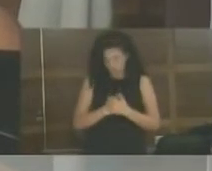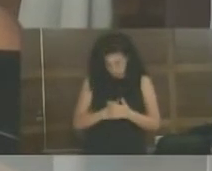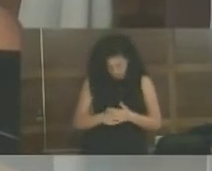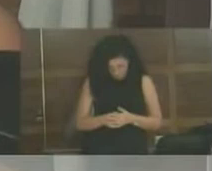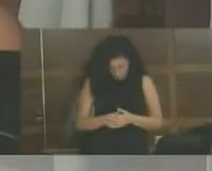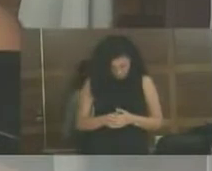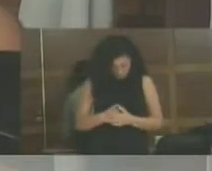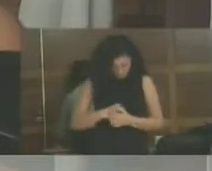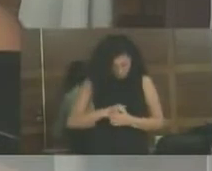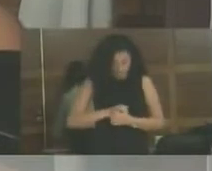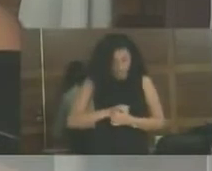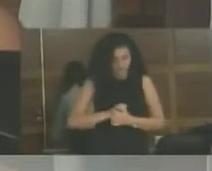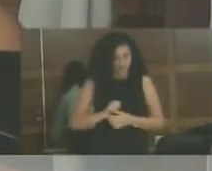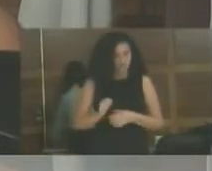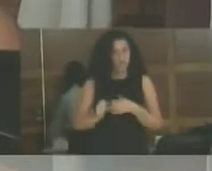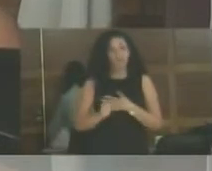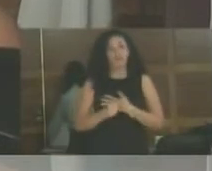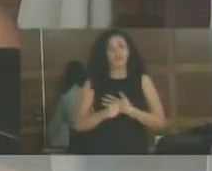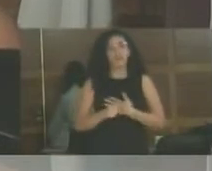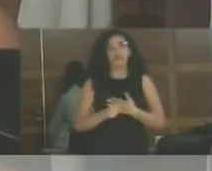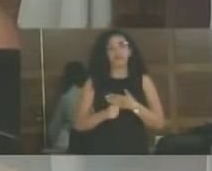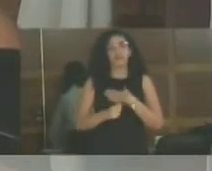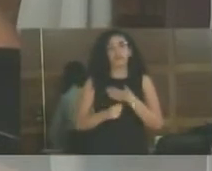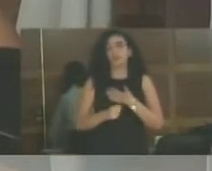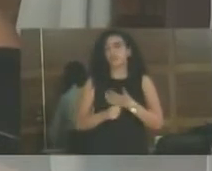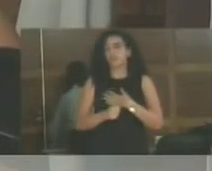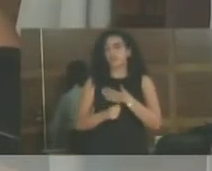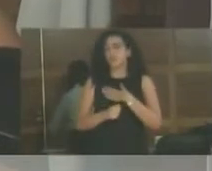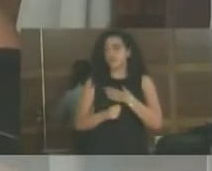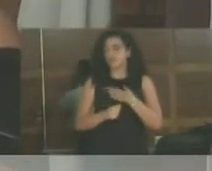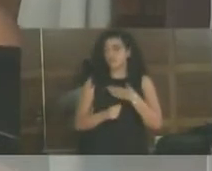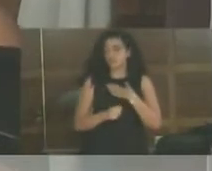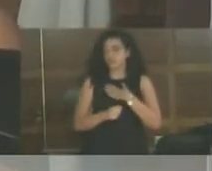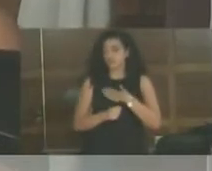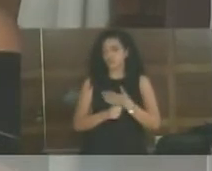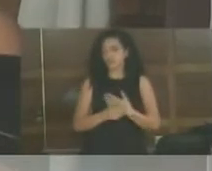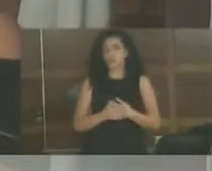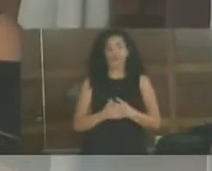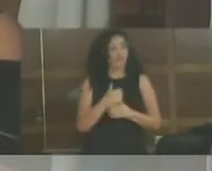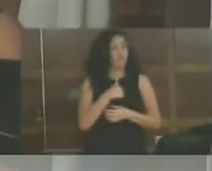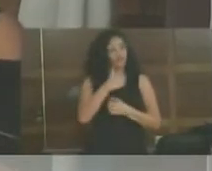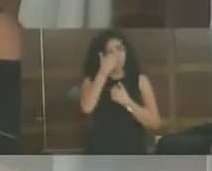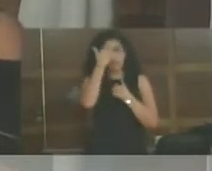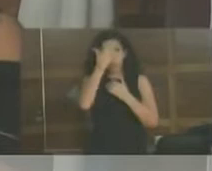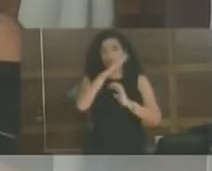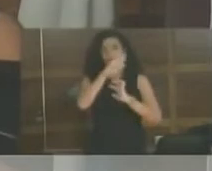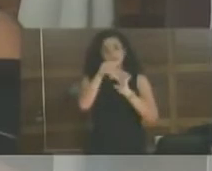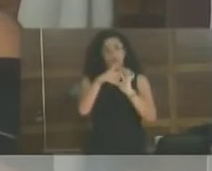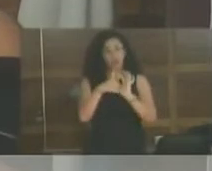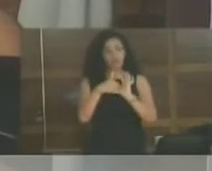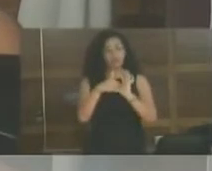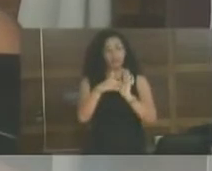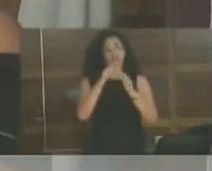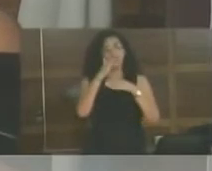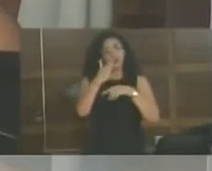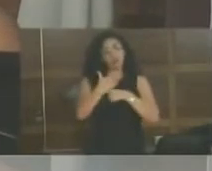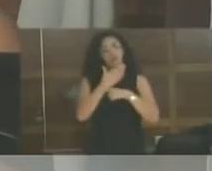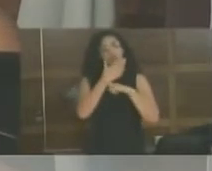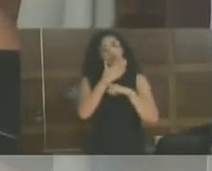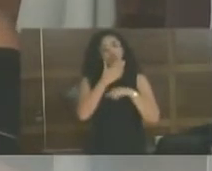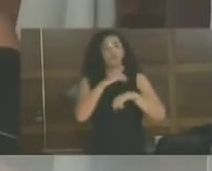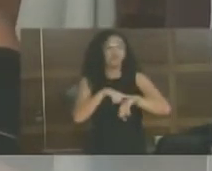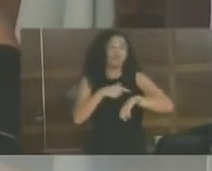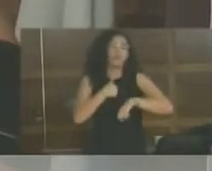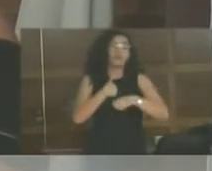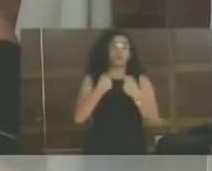parte da NET para lá, que a gente não tinha, TV a cabo. Então, eu quero agradecer a todos aí que me ajudaram nesse período que eu